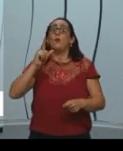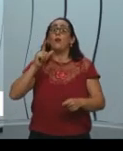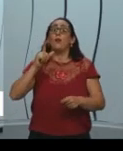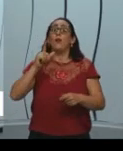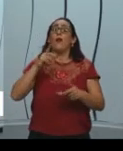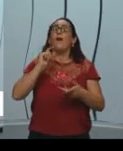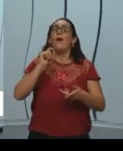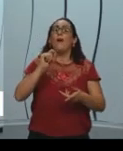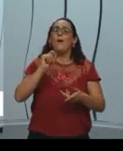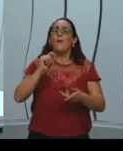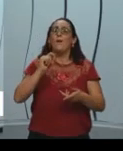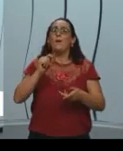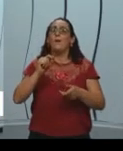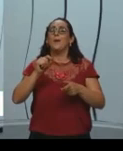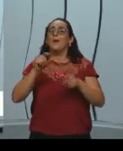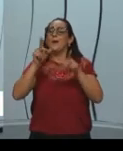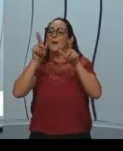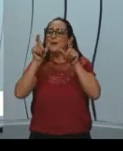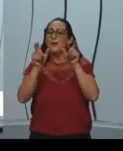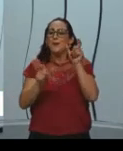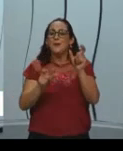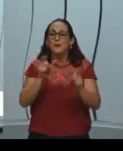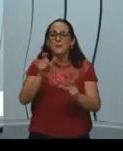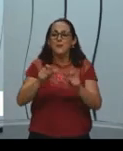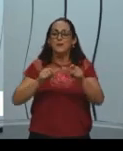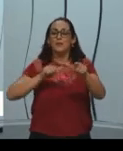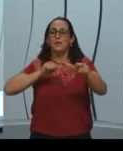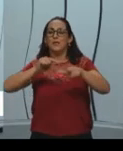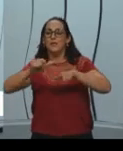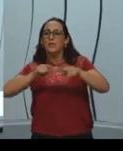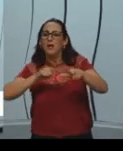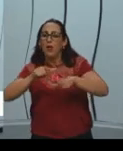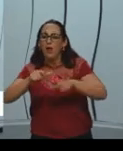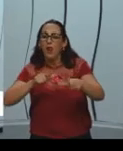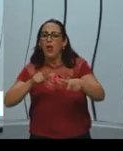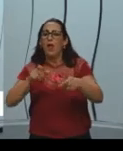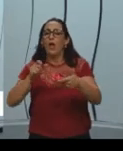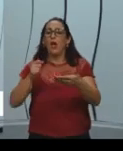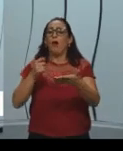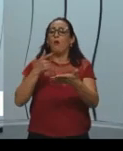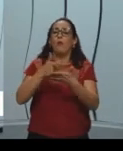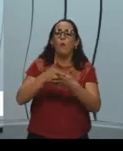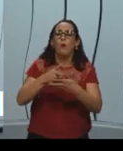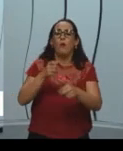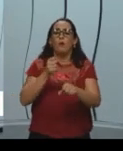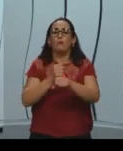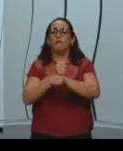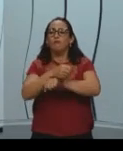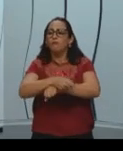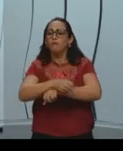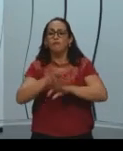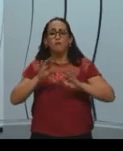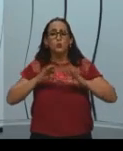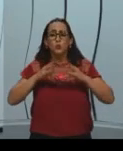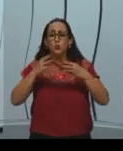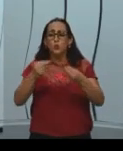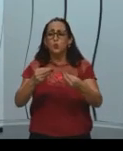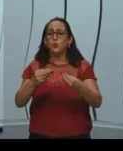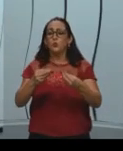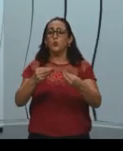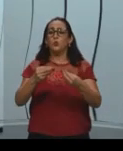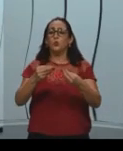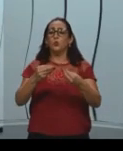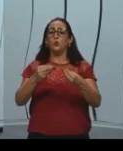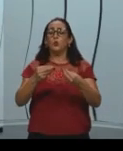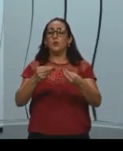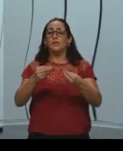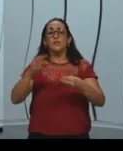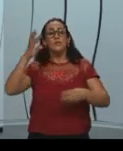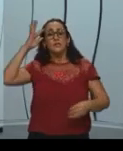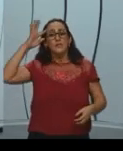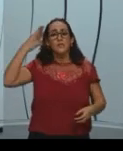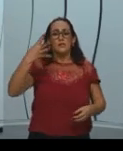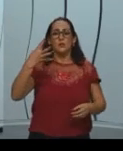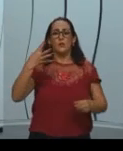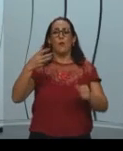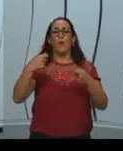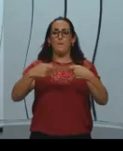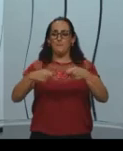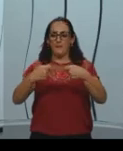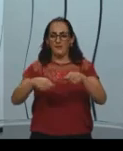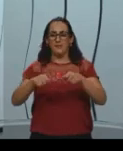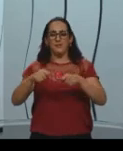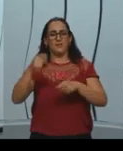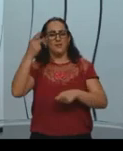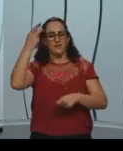que tomava as medidas importantes a se tomar ali no engenho. Geralmente era uma pessoa, né, de